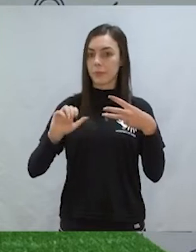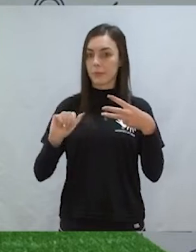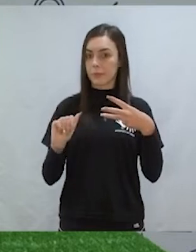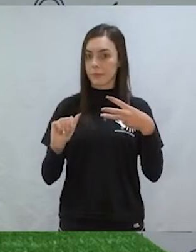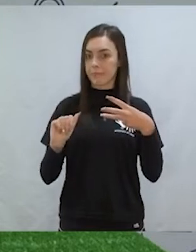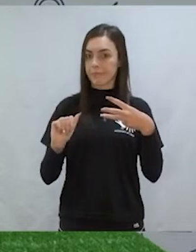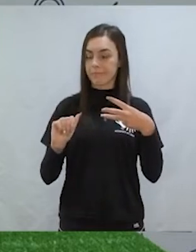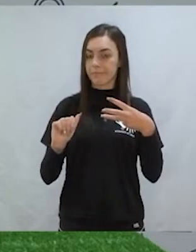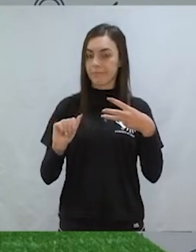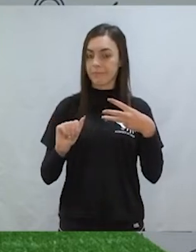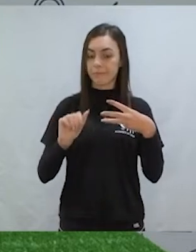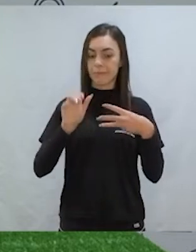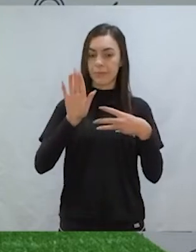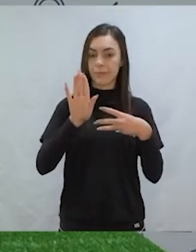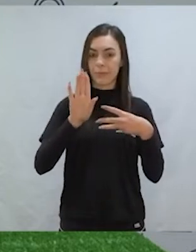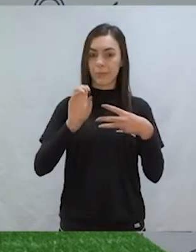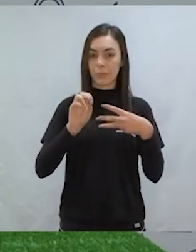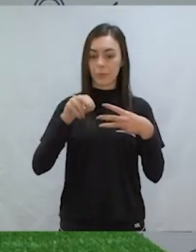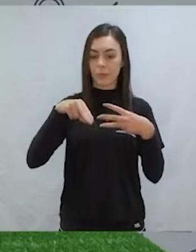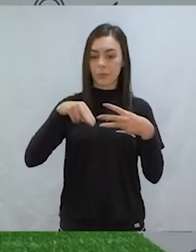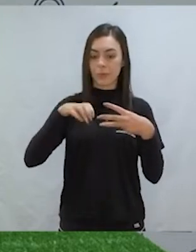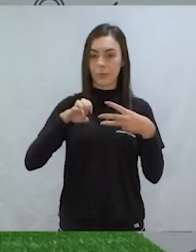faz o K.